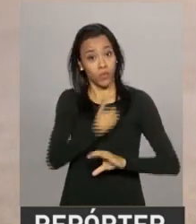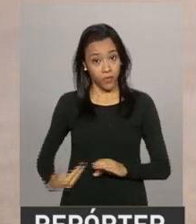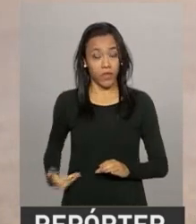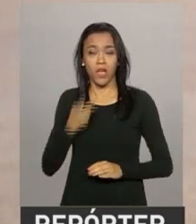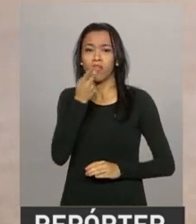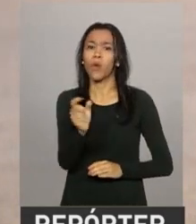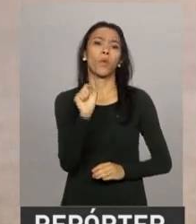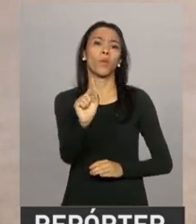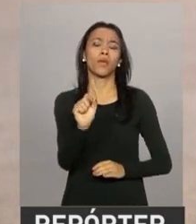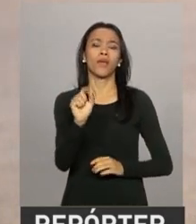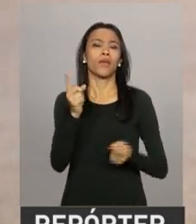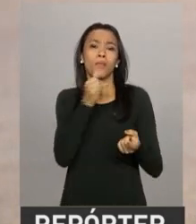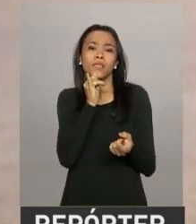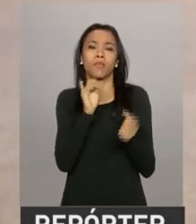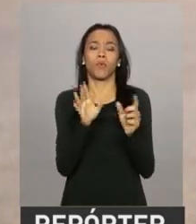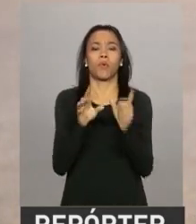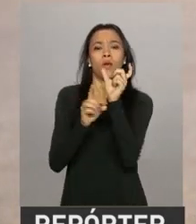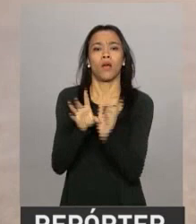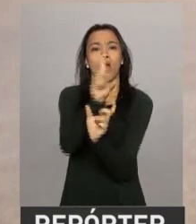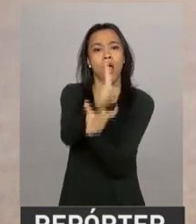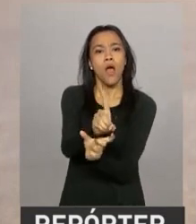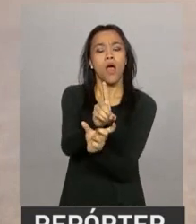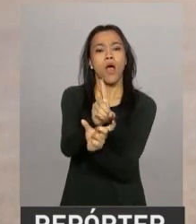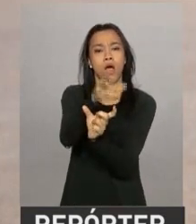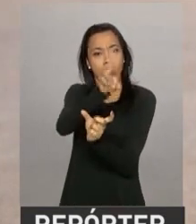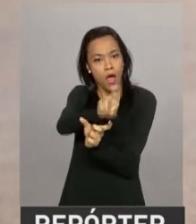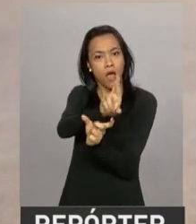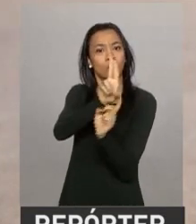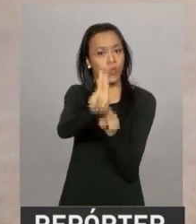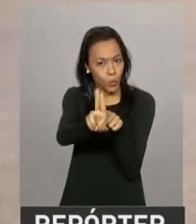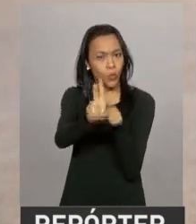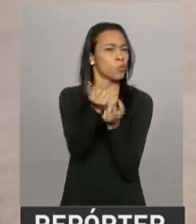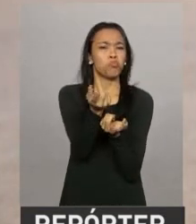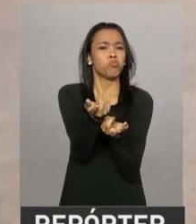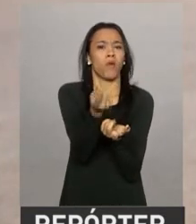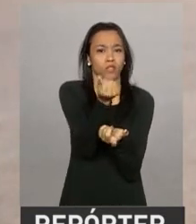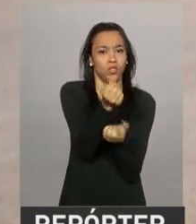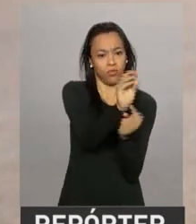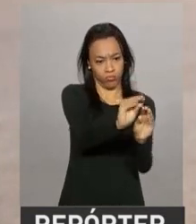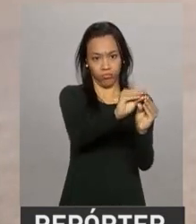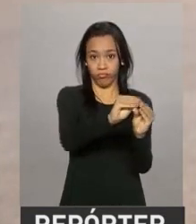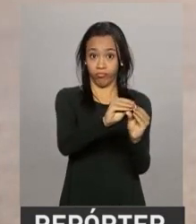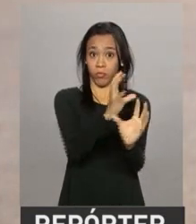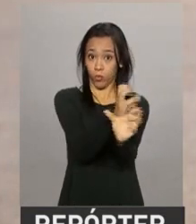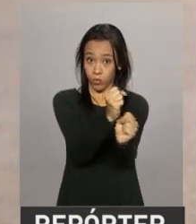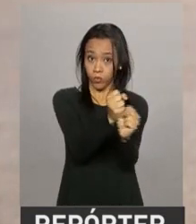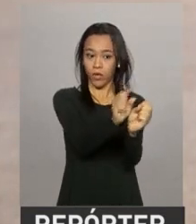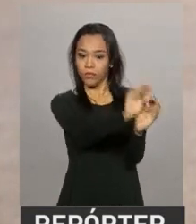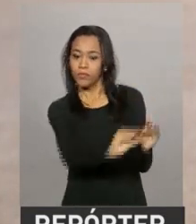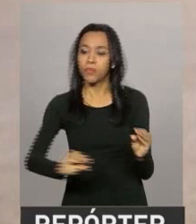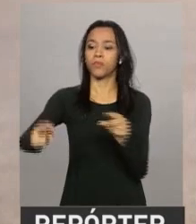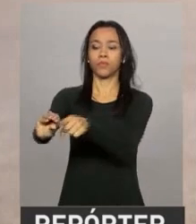Ele citou especificamente o caso da DRU, a desvinculação das receitas da União, que foi aprovada na Câmara, deve ainda passar